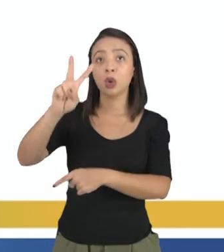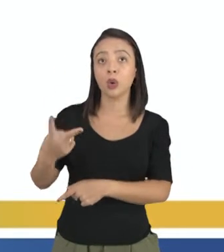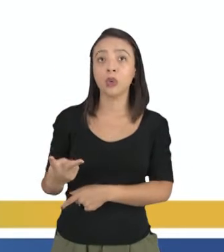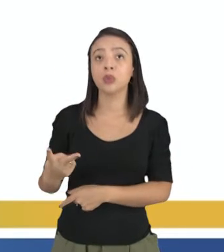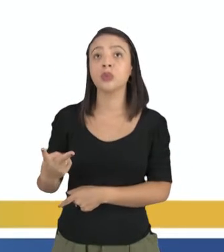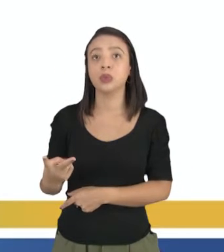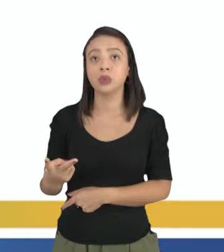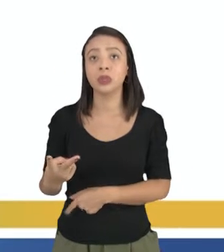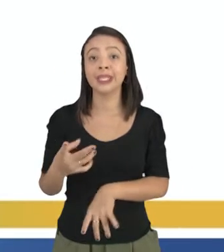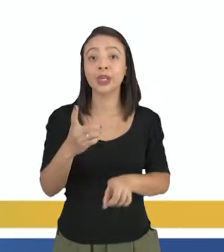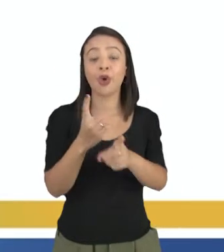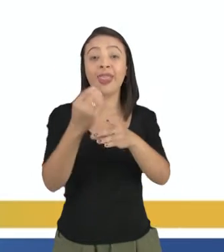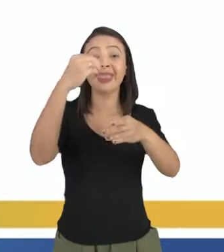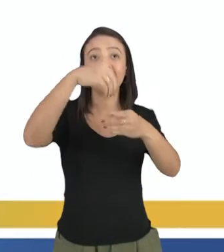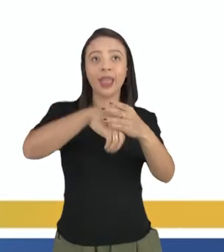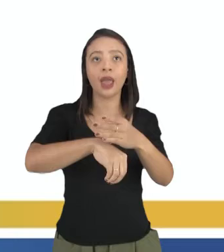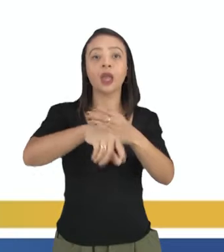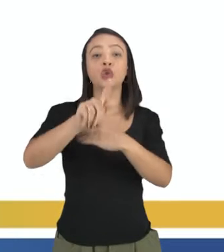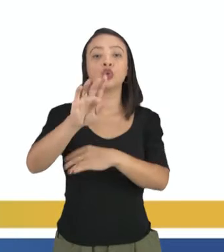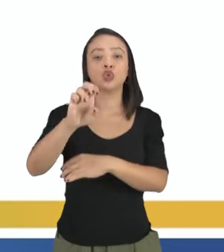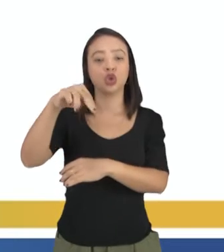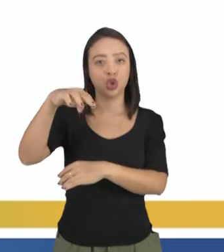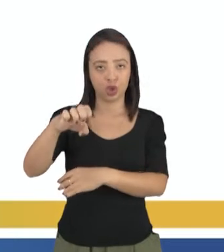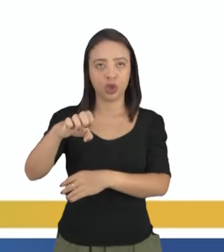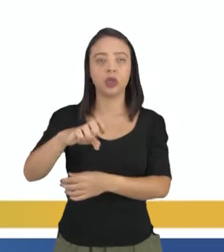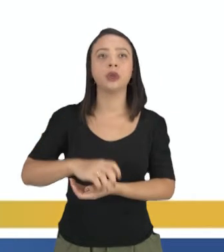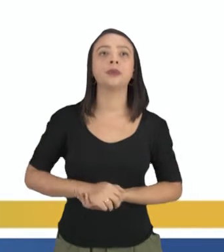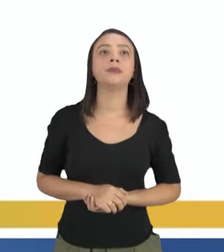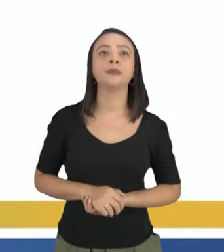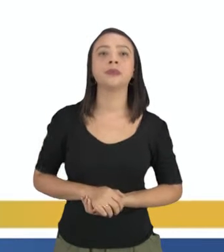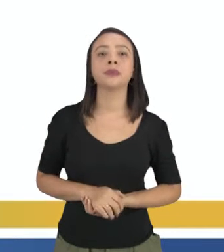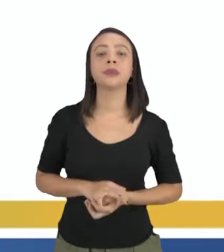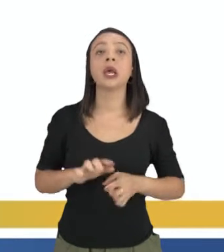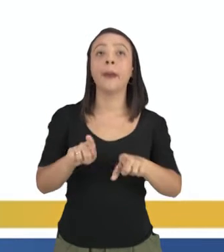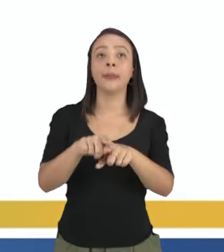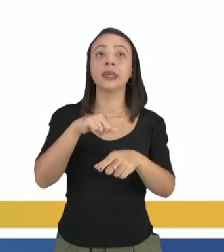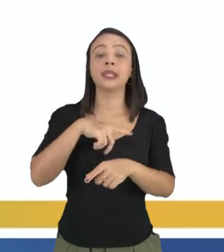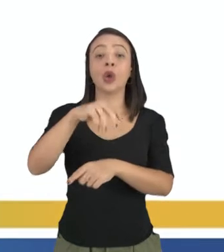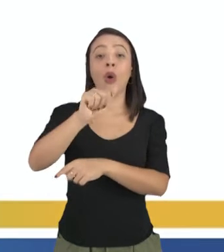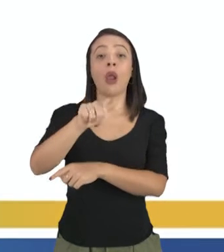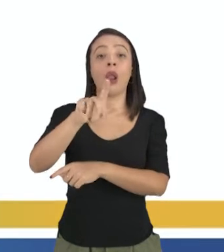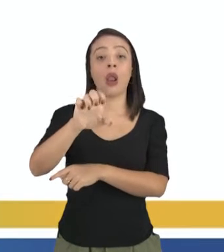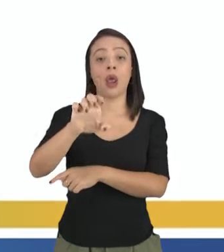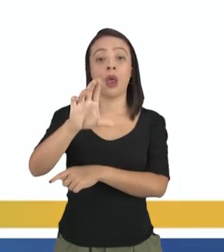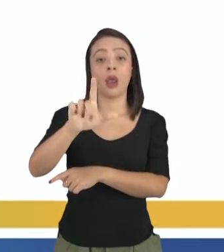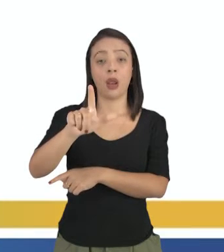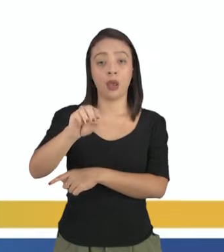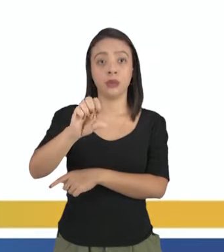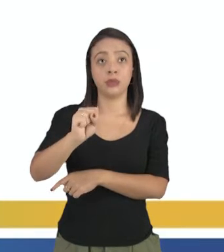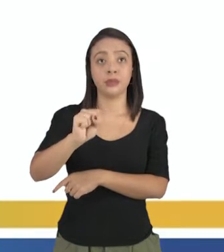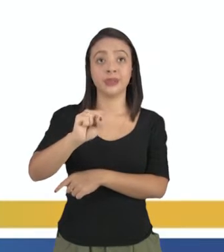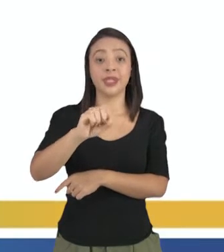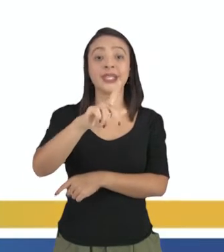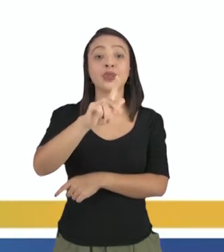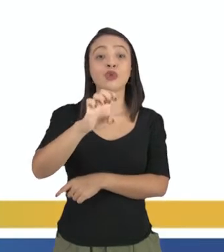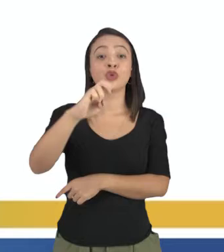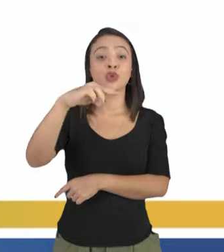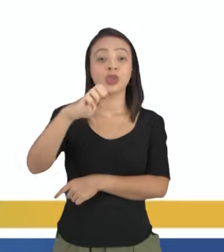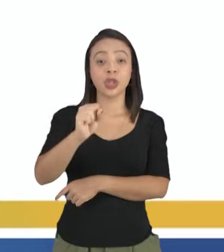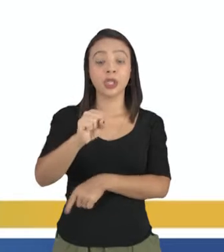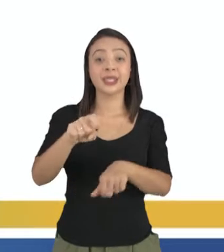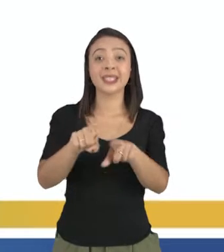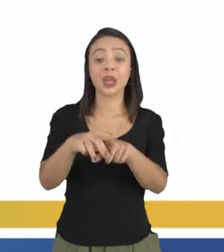determinado cromossomo se encontra lá no gene, né? Os alelos, que são genes que ocupam o mesmo espaço